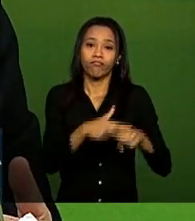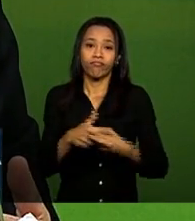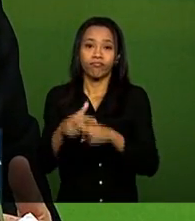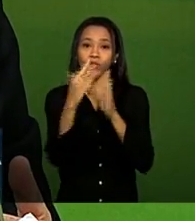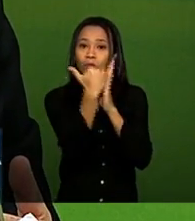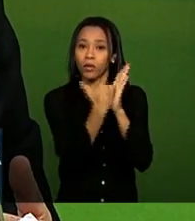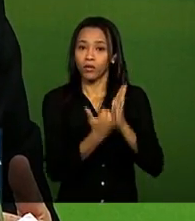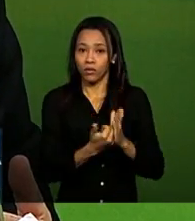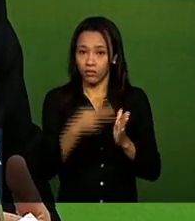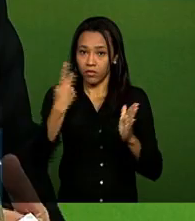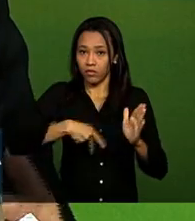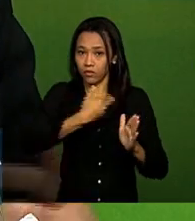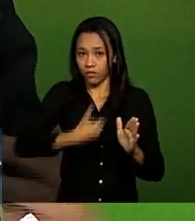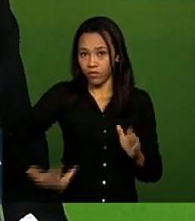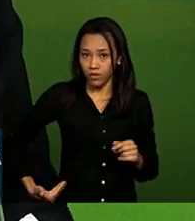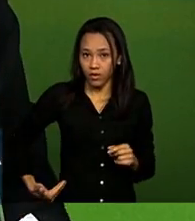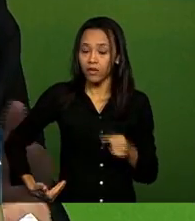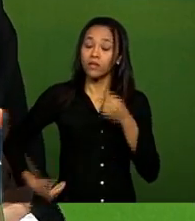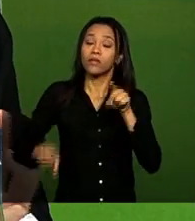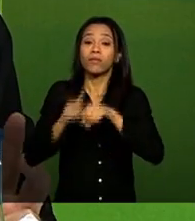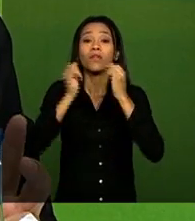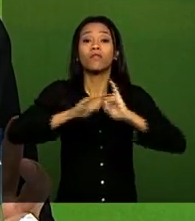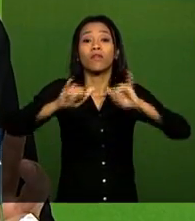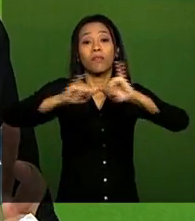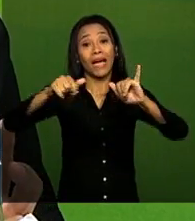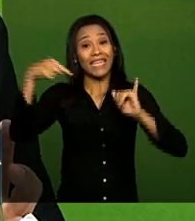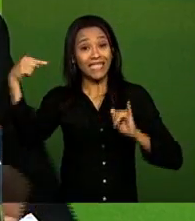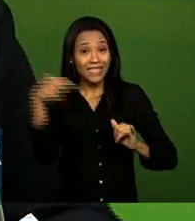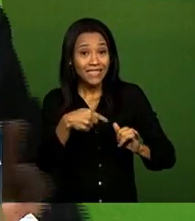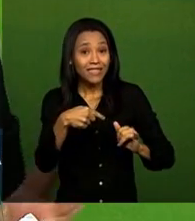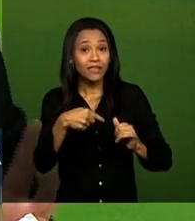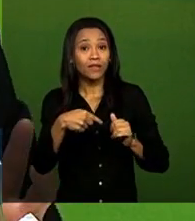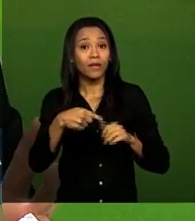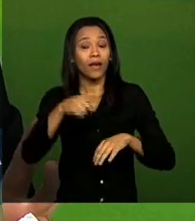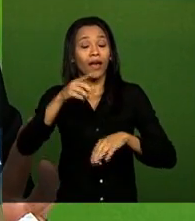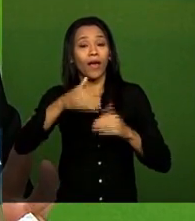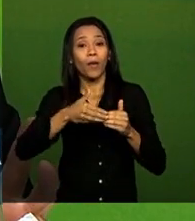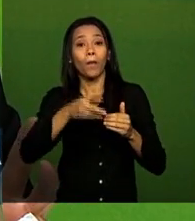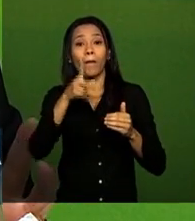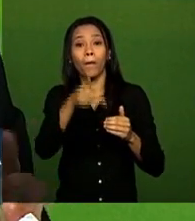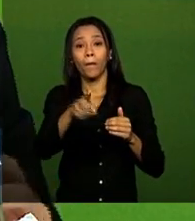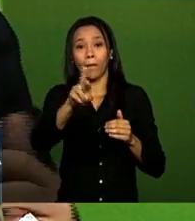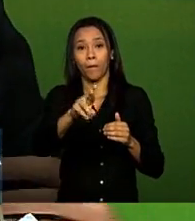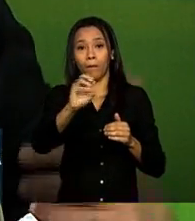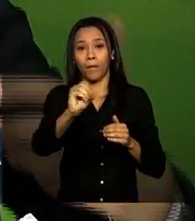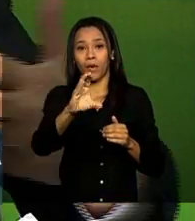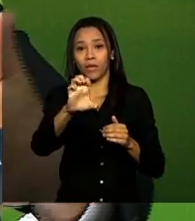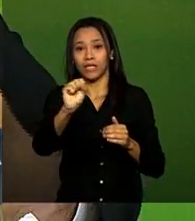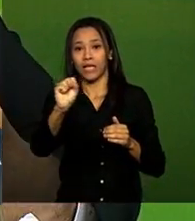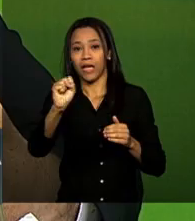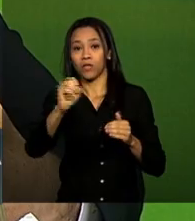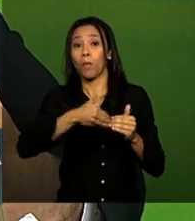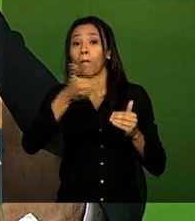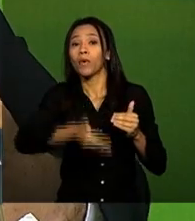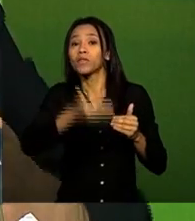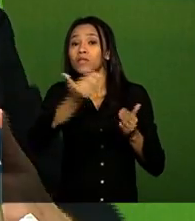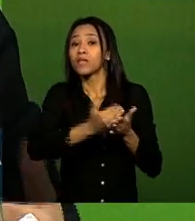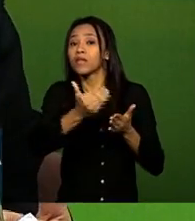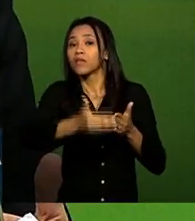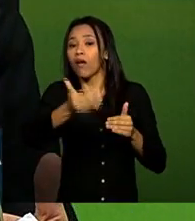informar adequadamente Este é um processo permanente eu diria da Positiva atensão entre a urgência das